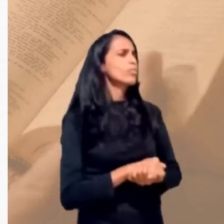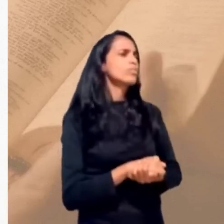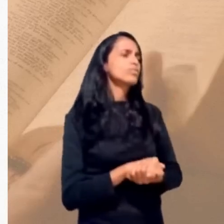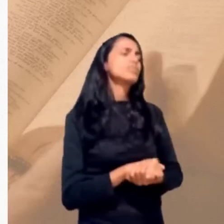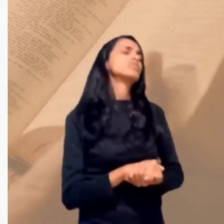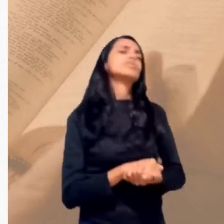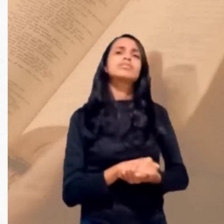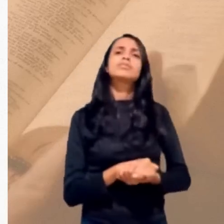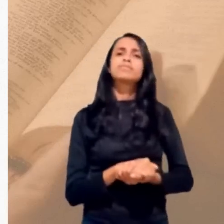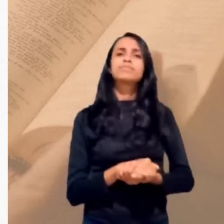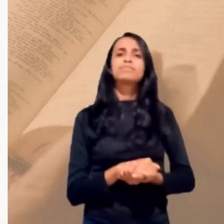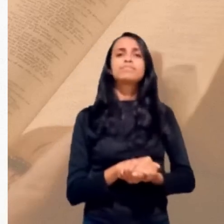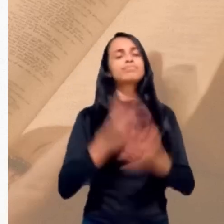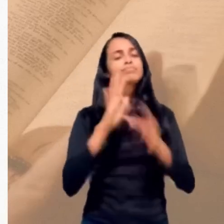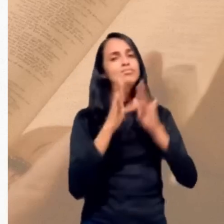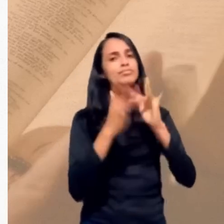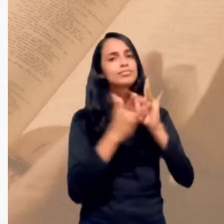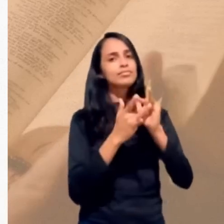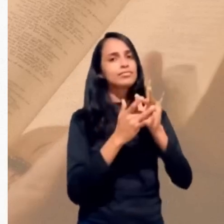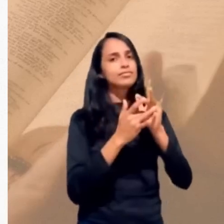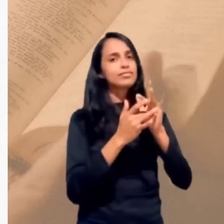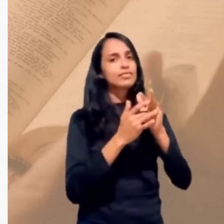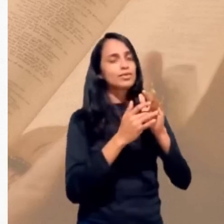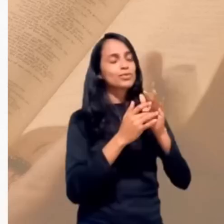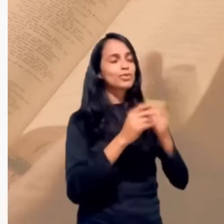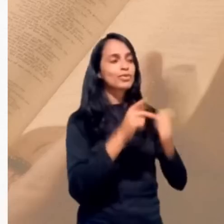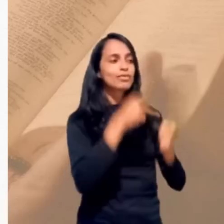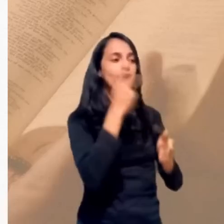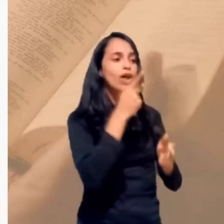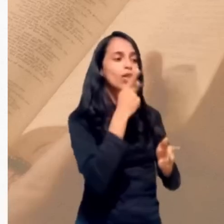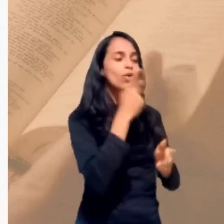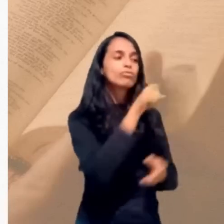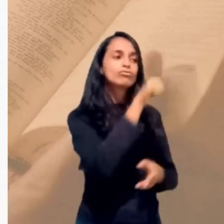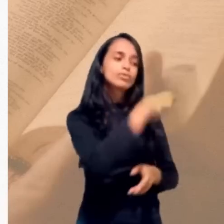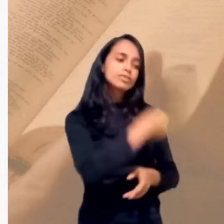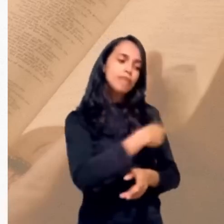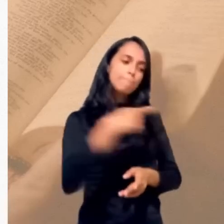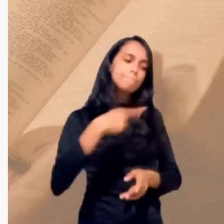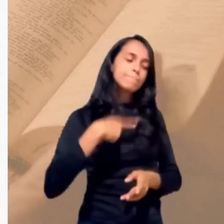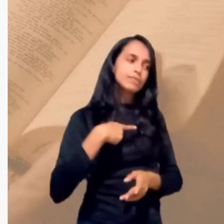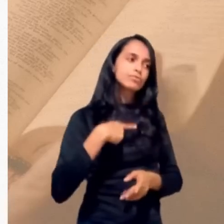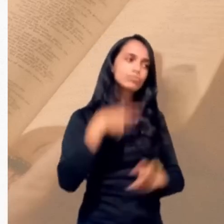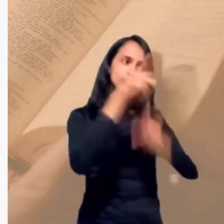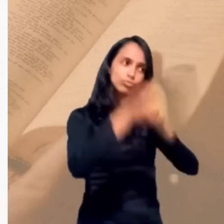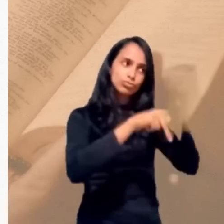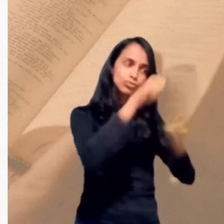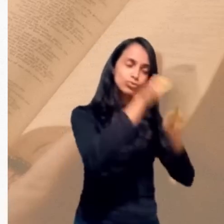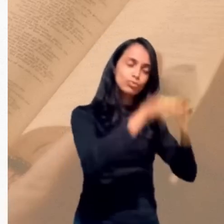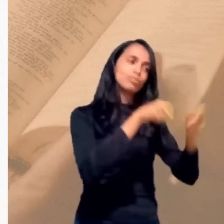Jesus disse-lhe: Apacenta as minhas ovelhas.